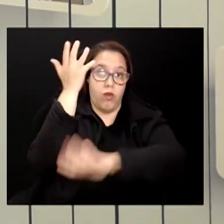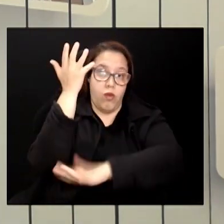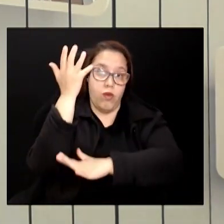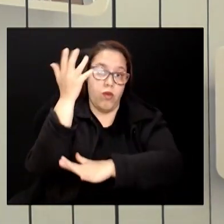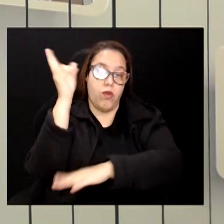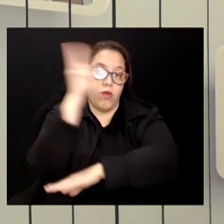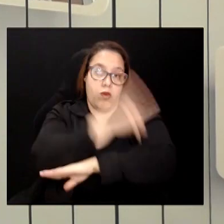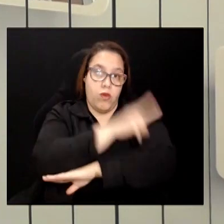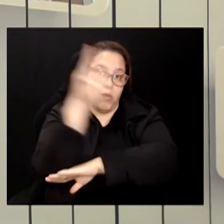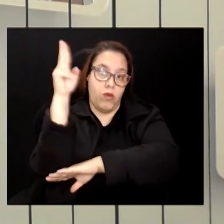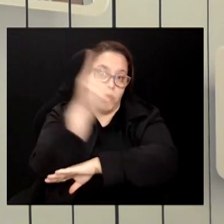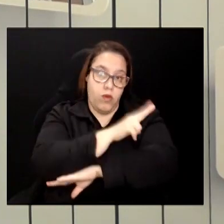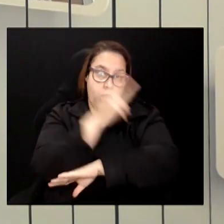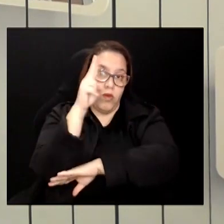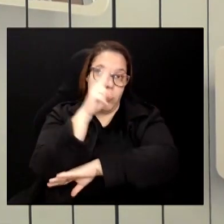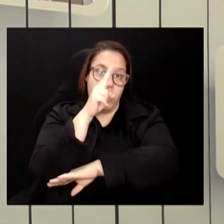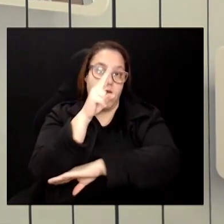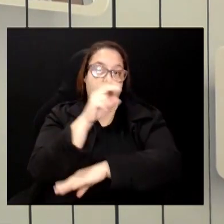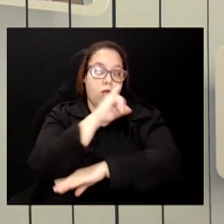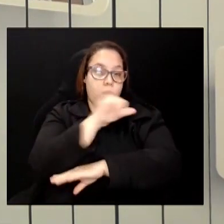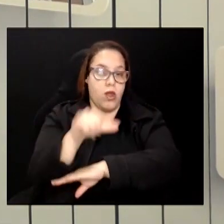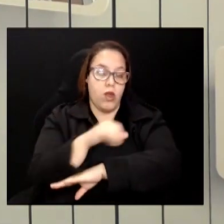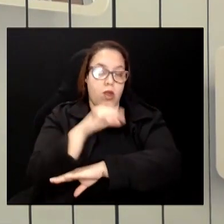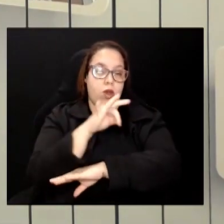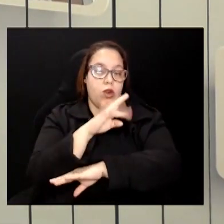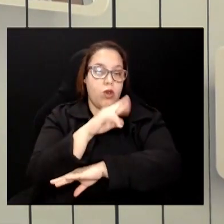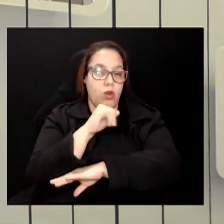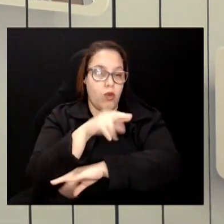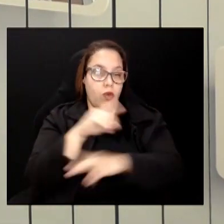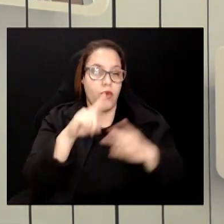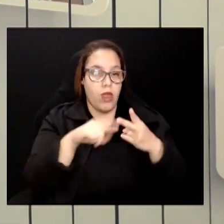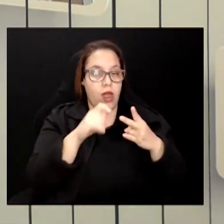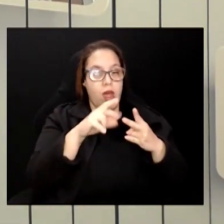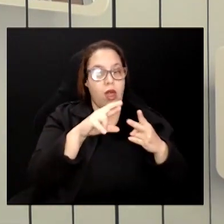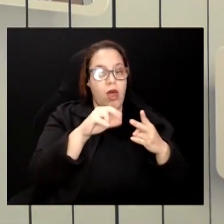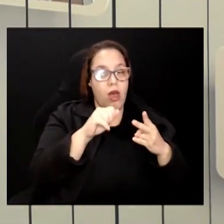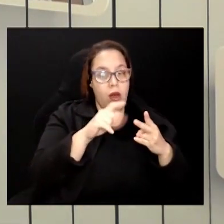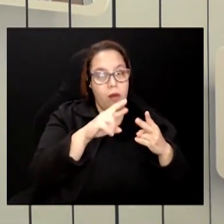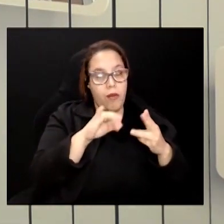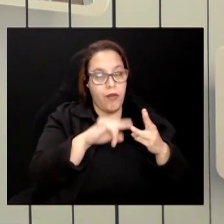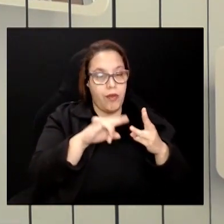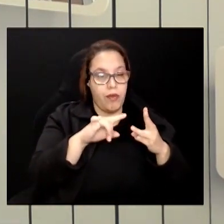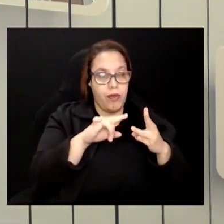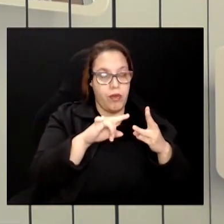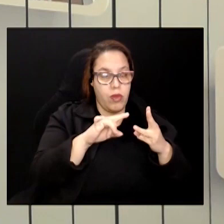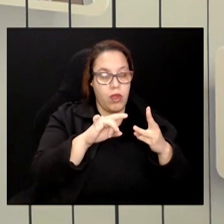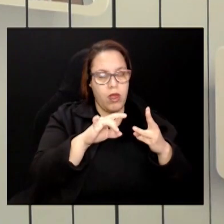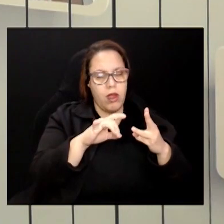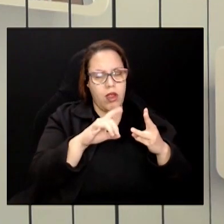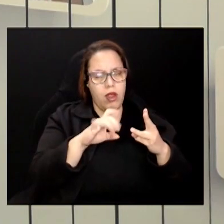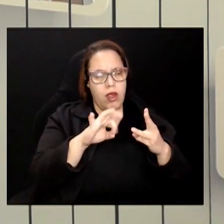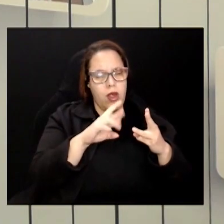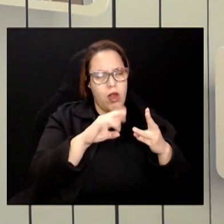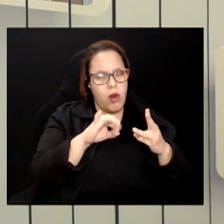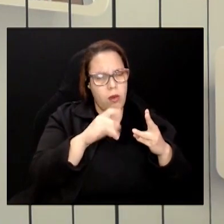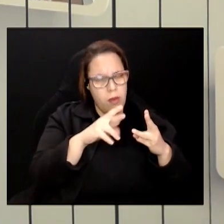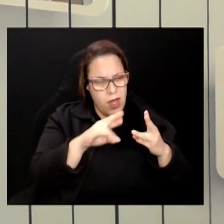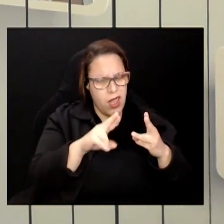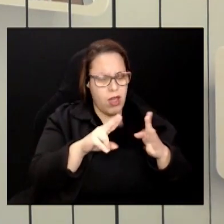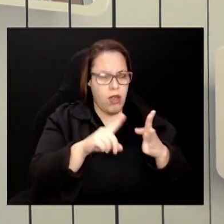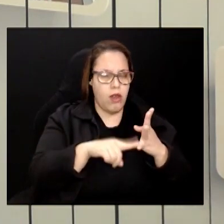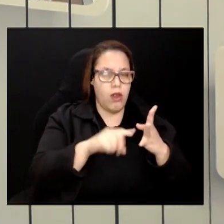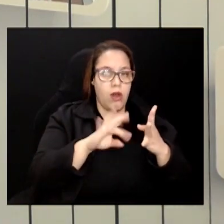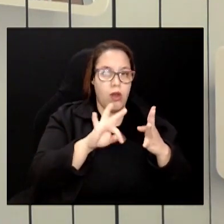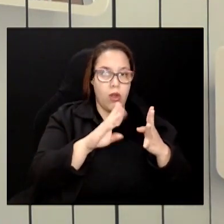como Jaguariúna, Águas da Prata, Estiva Gerbe, Espírito Santo do Pinhal, Itobi, Casa